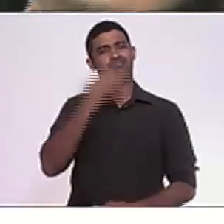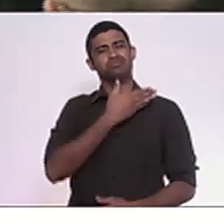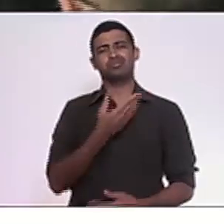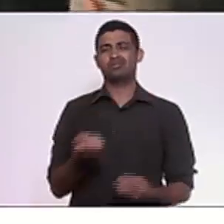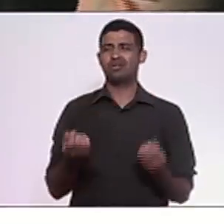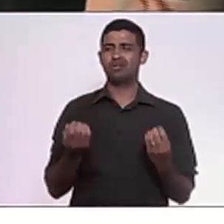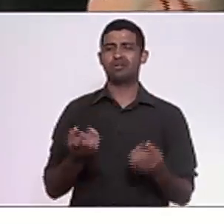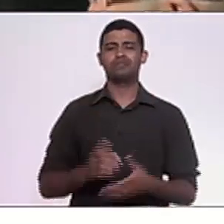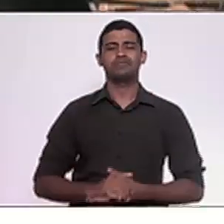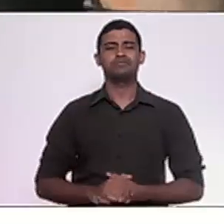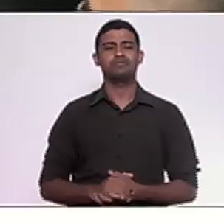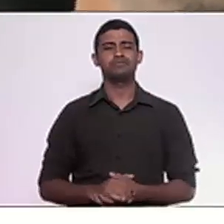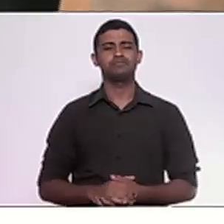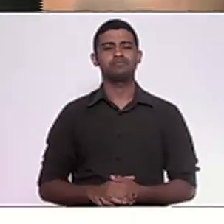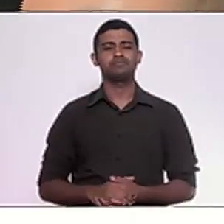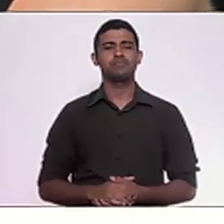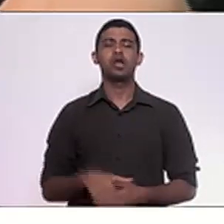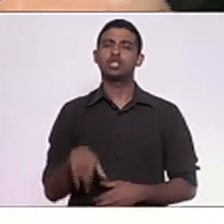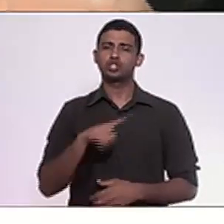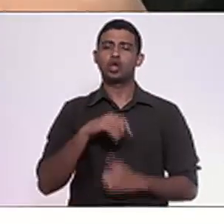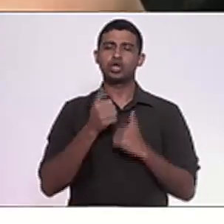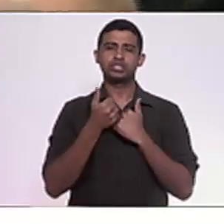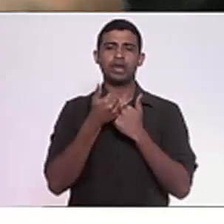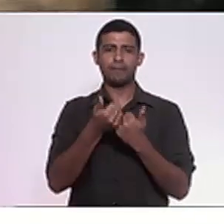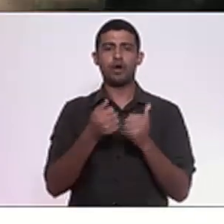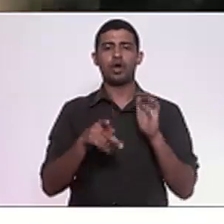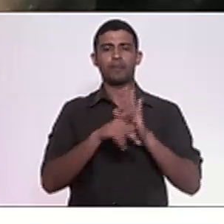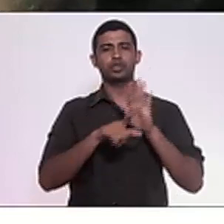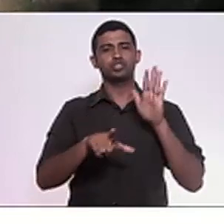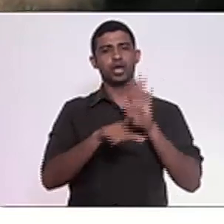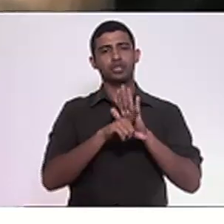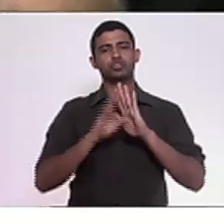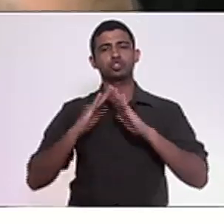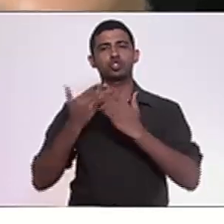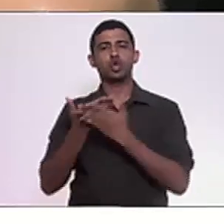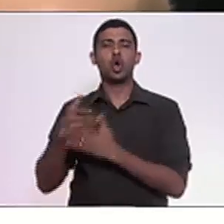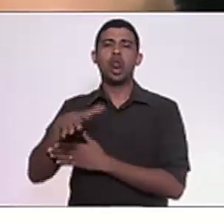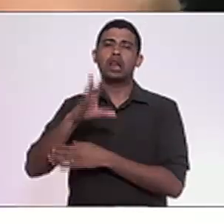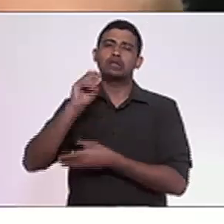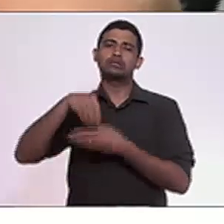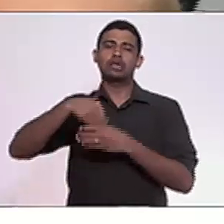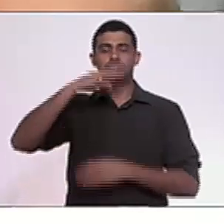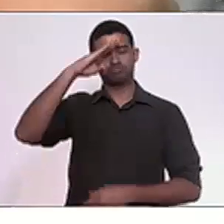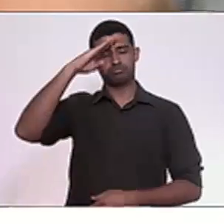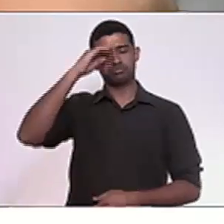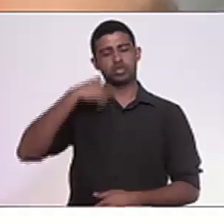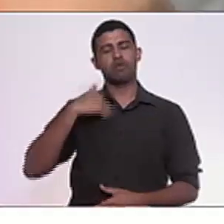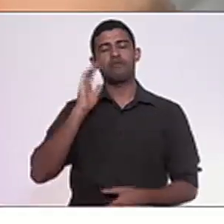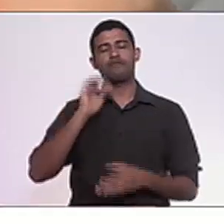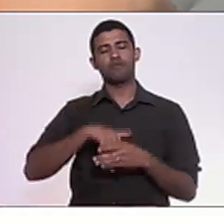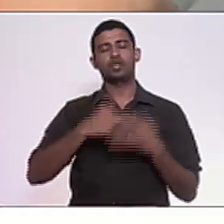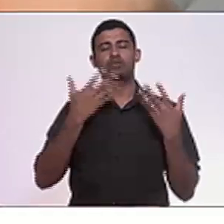quer que a gente é favorável ao projeto de militarização da escola seu presidente o voto é favorável pela funcionalidade